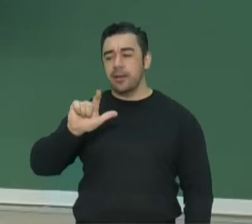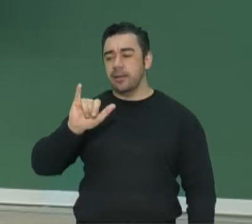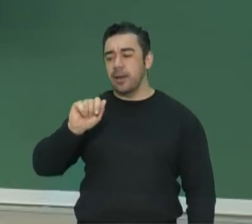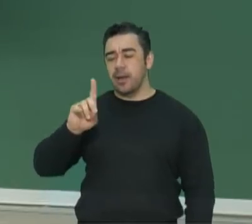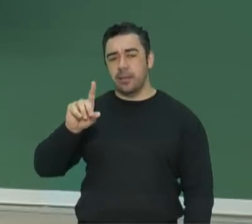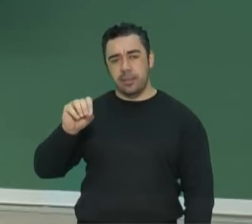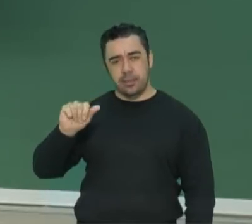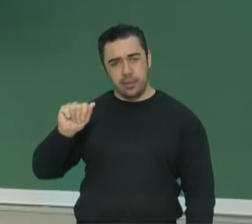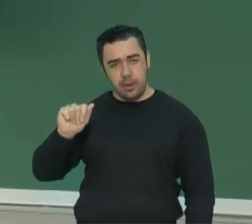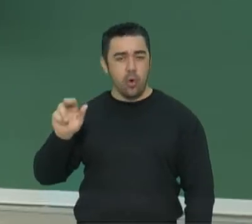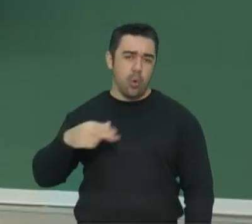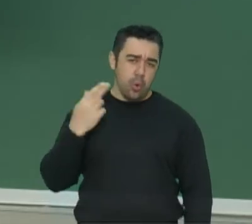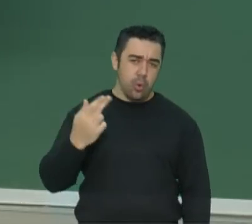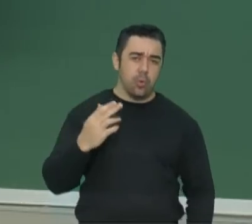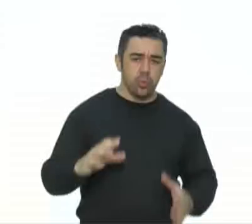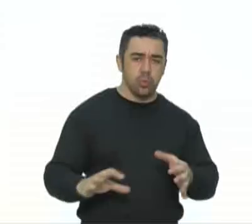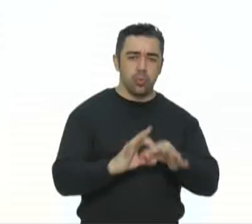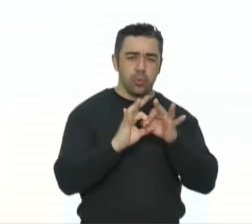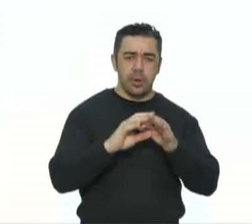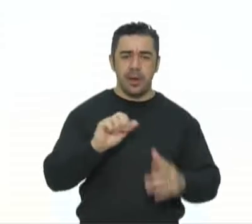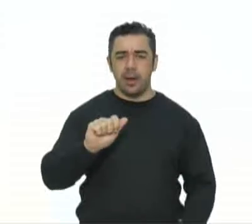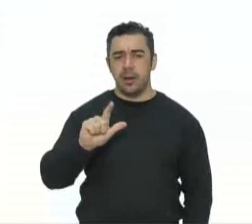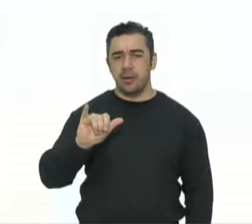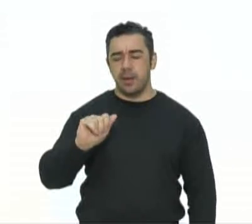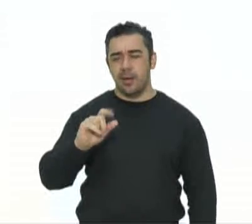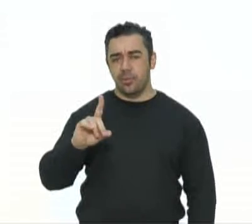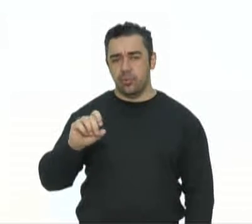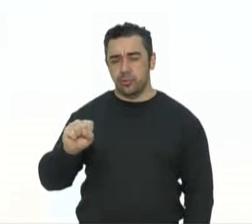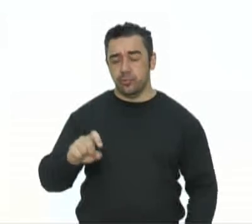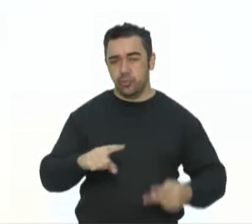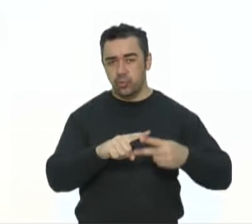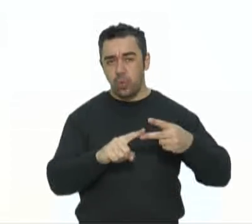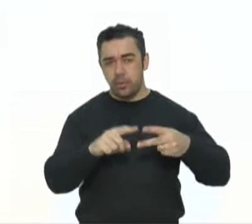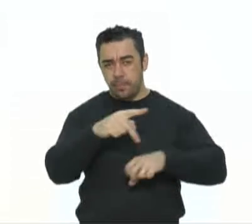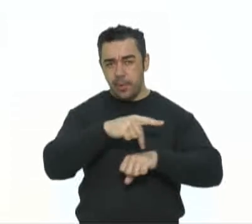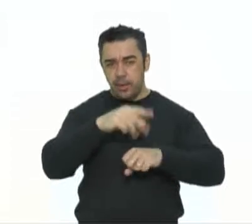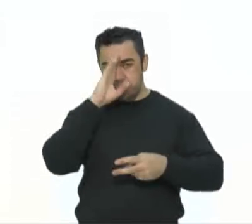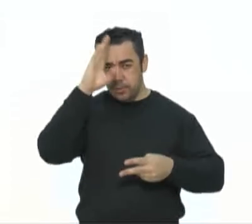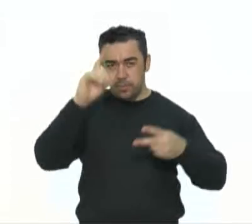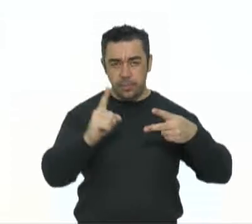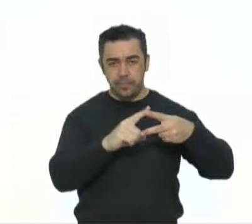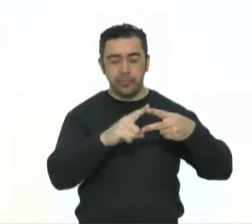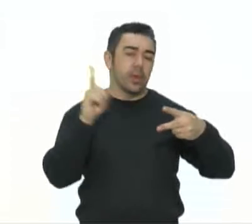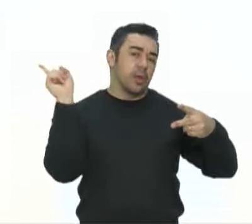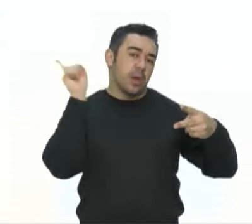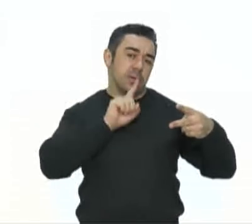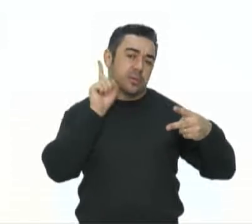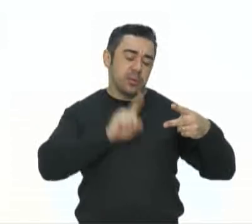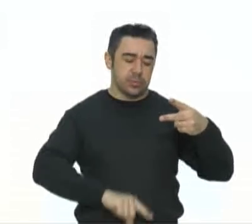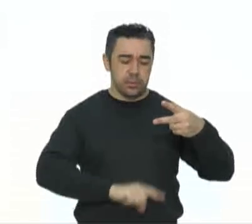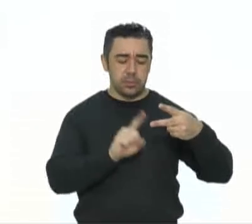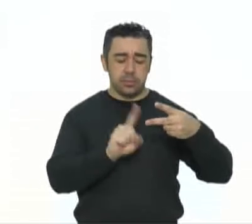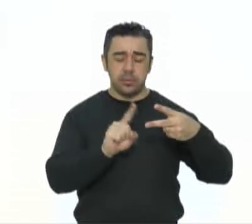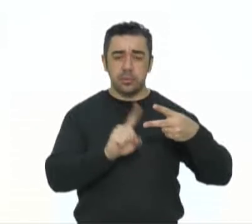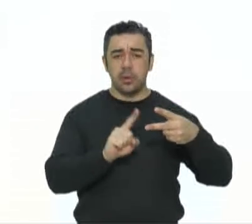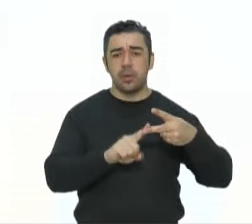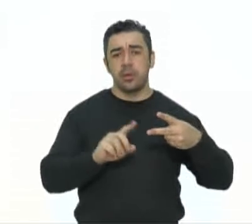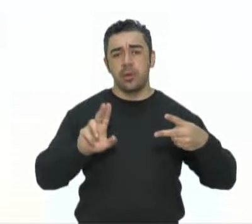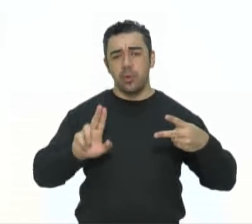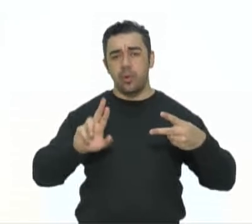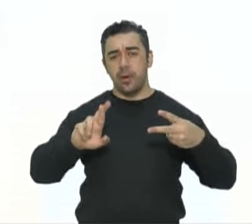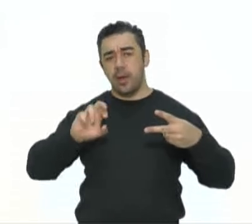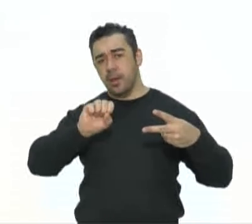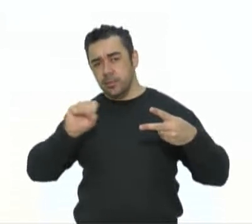os Aliados. Isso, com destaque para 2 países, Estados Unidos e União